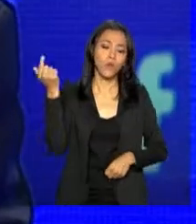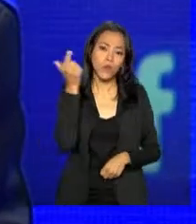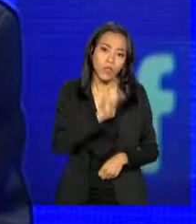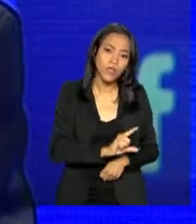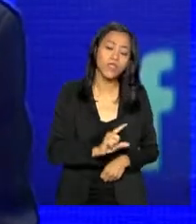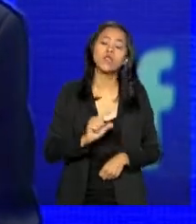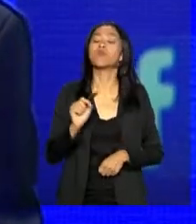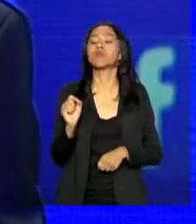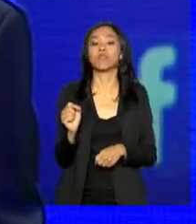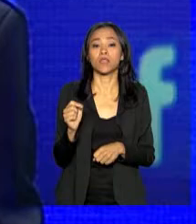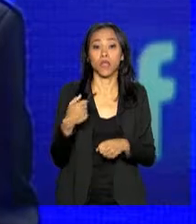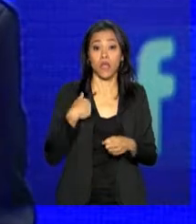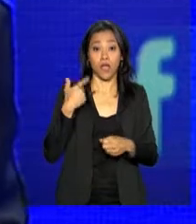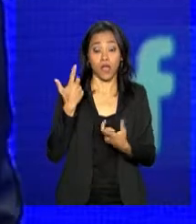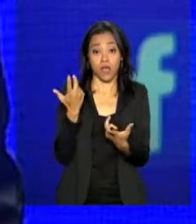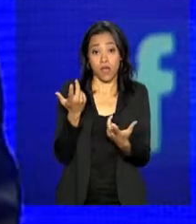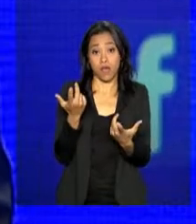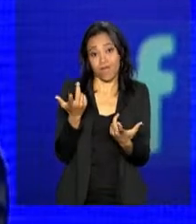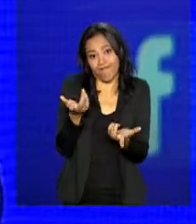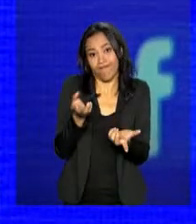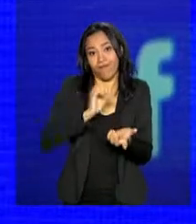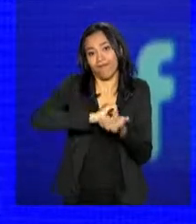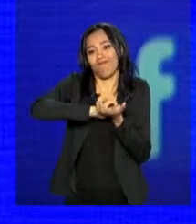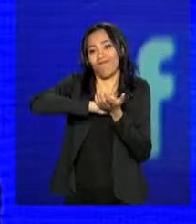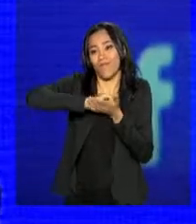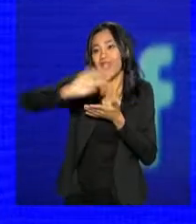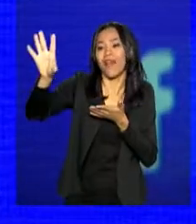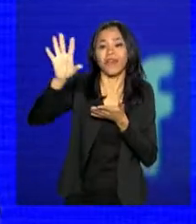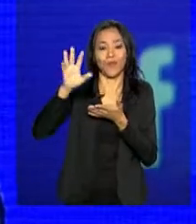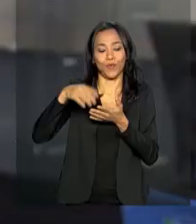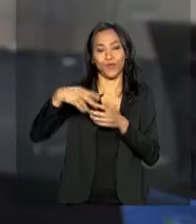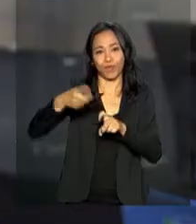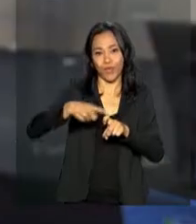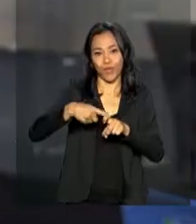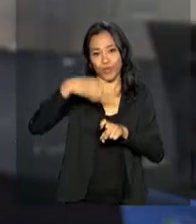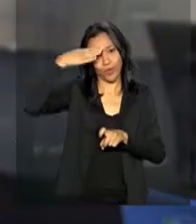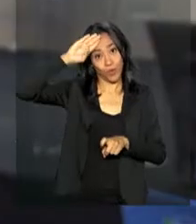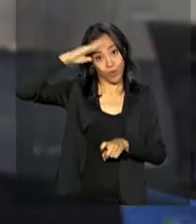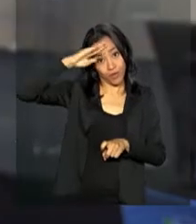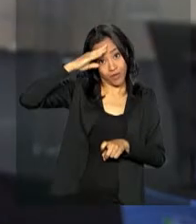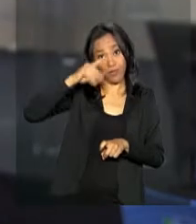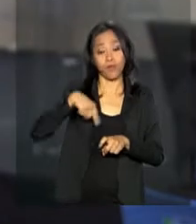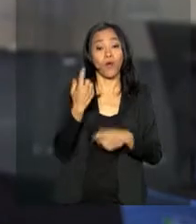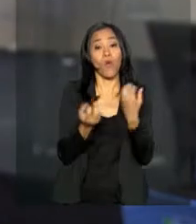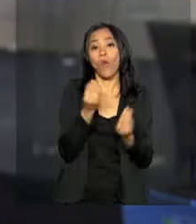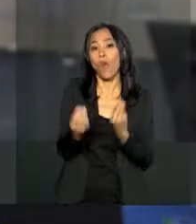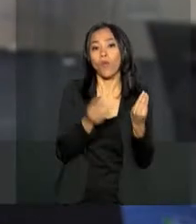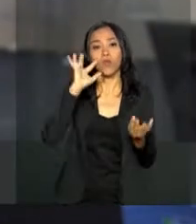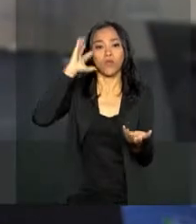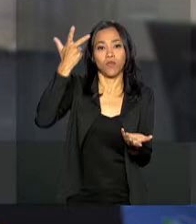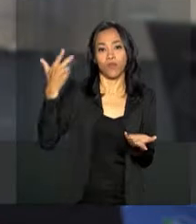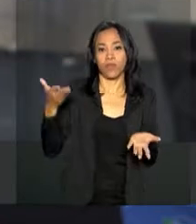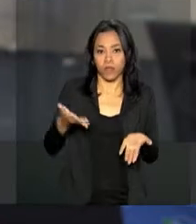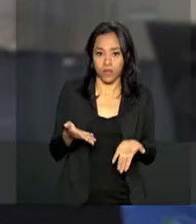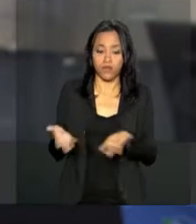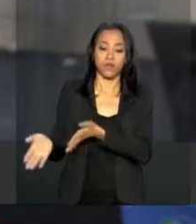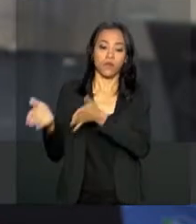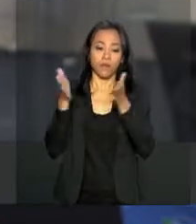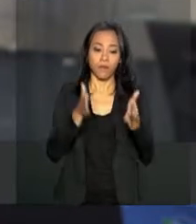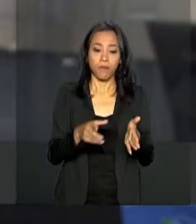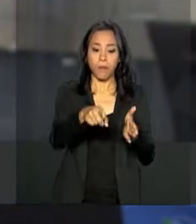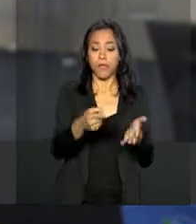ausência dos médicos cubanos que estão de partida do brasil o presidente michel temer destacou durante discurso a